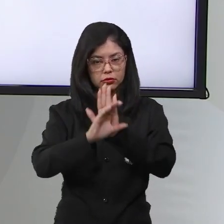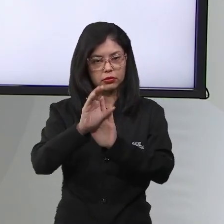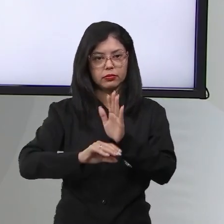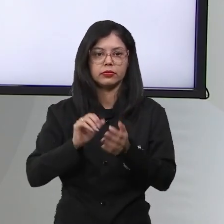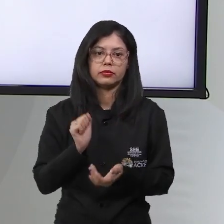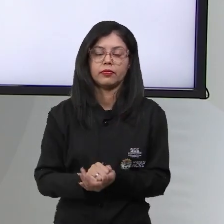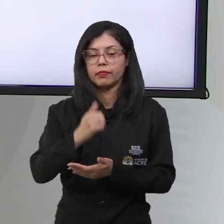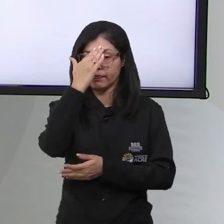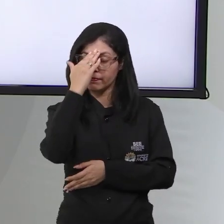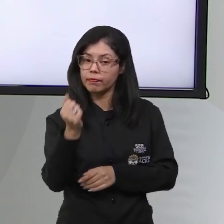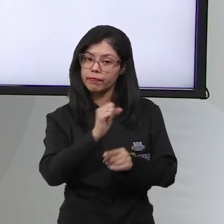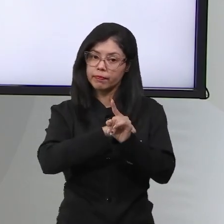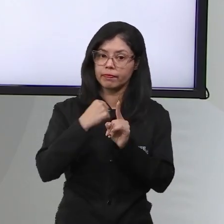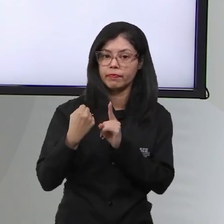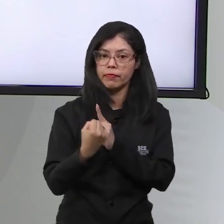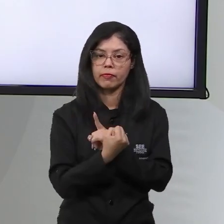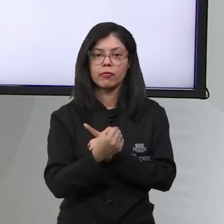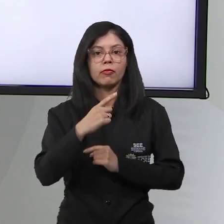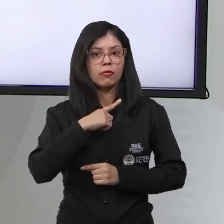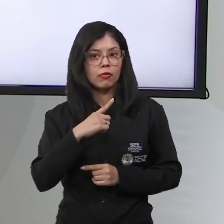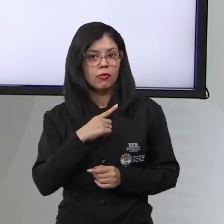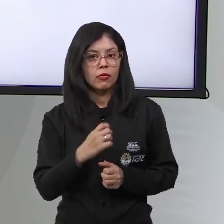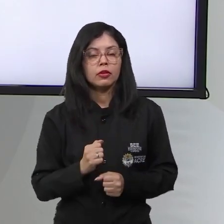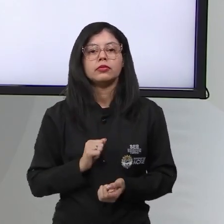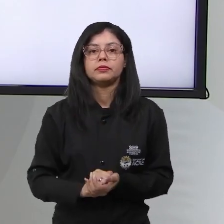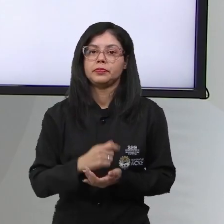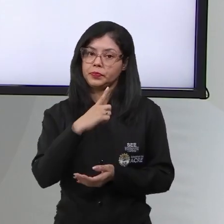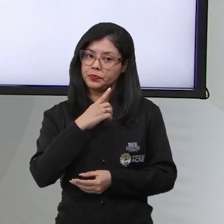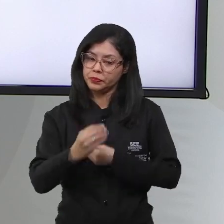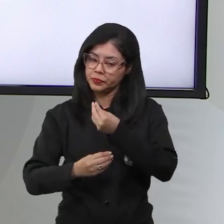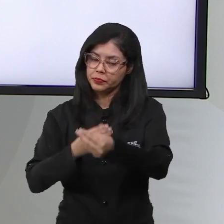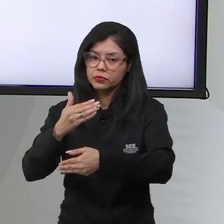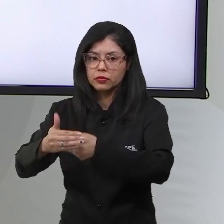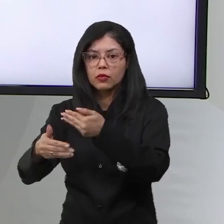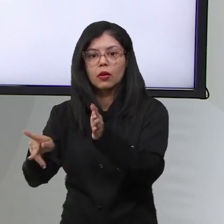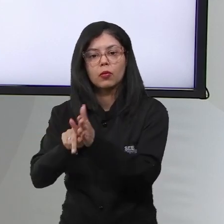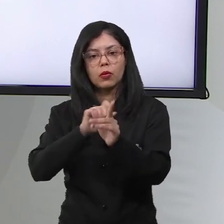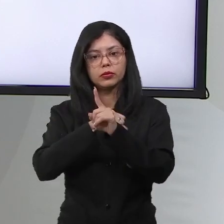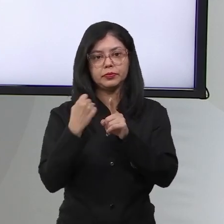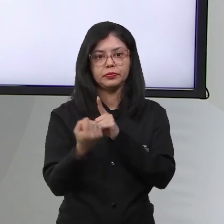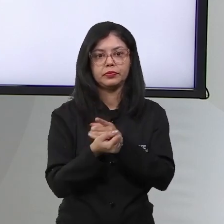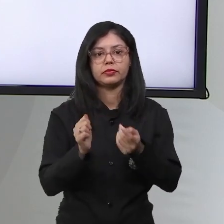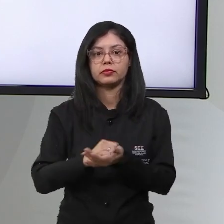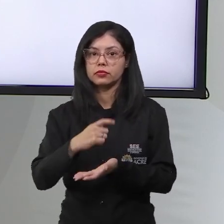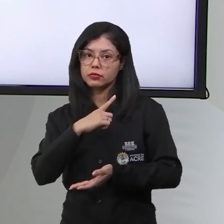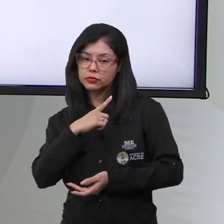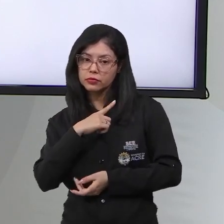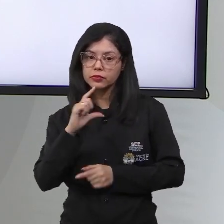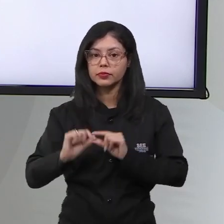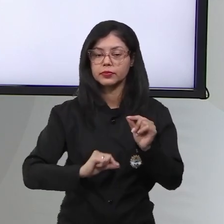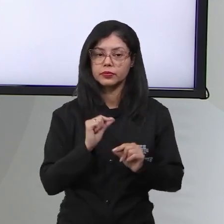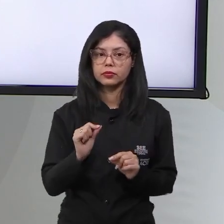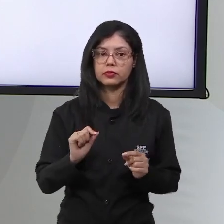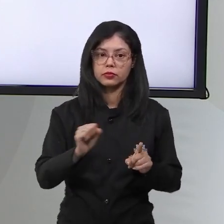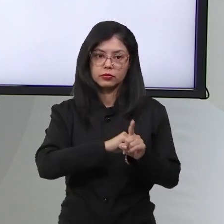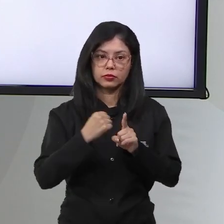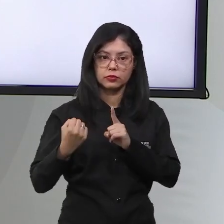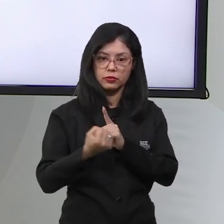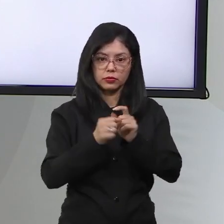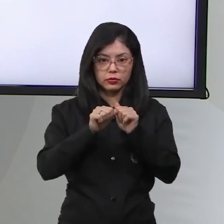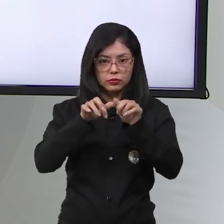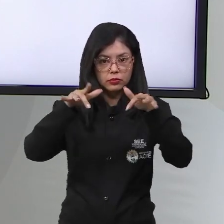sabemos que a sociedade, ela se reformula ao longo do tempo. Há um dinamismo